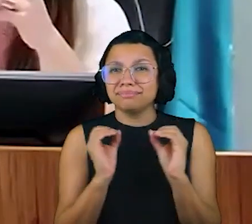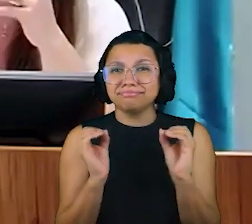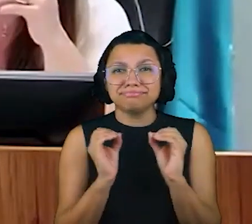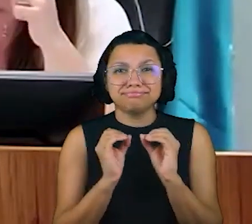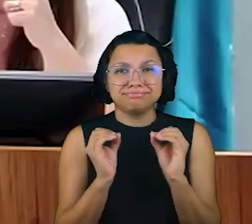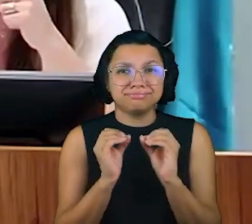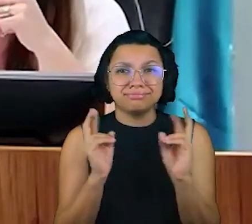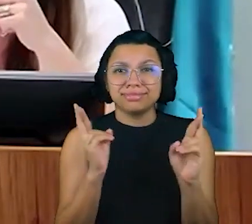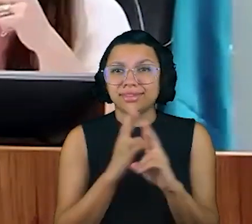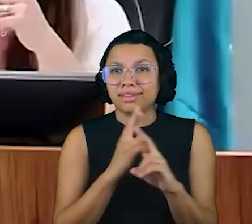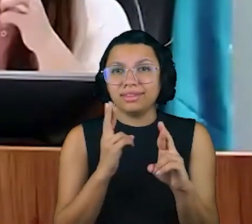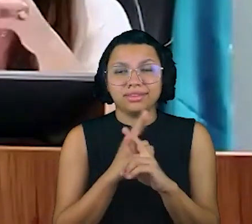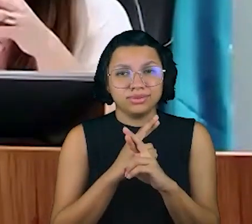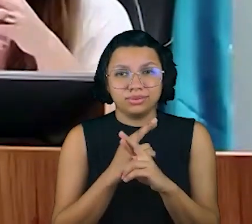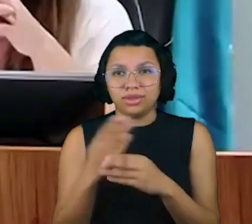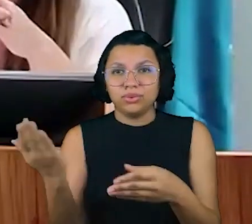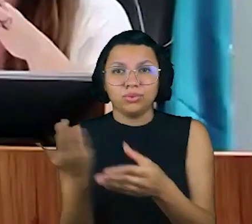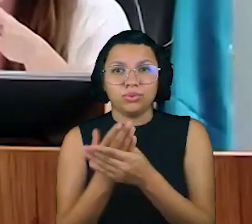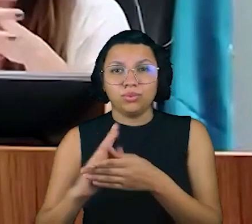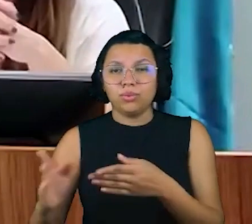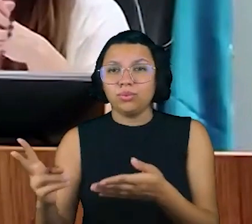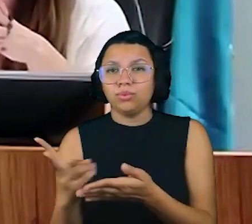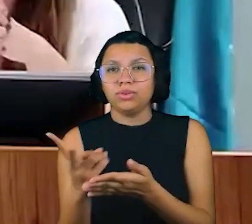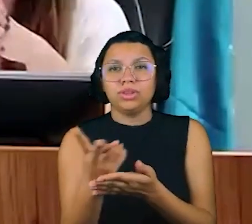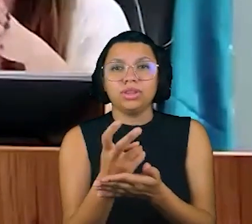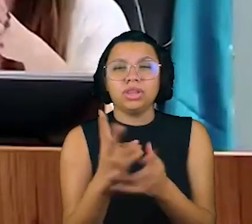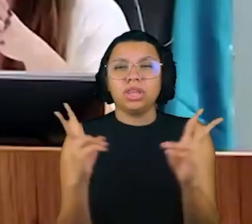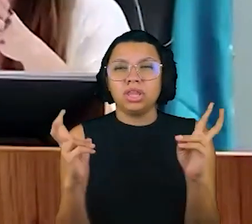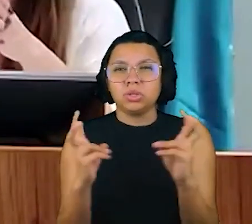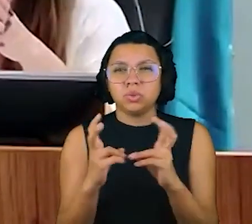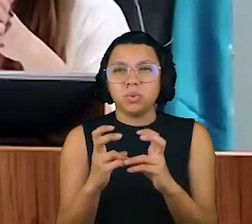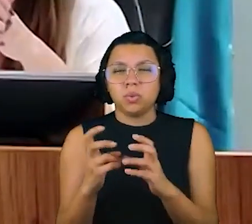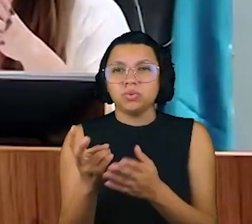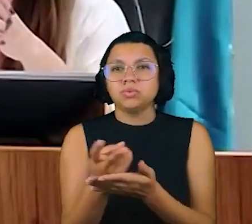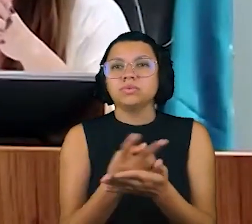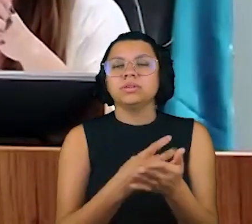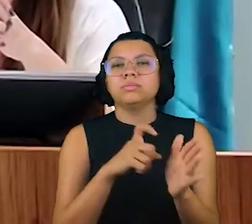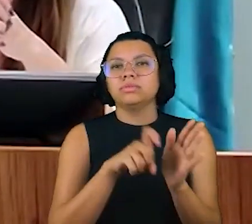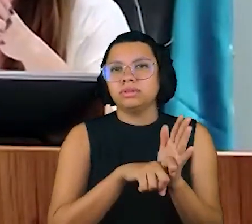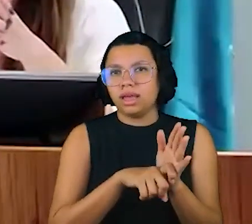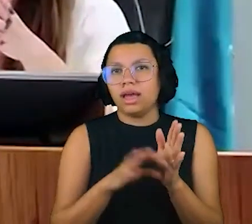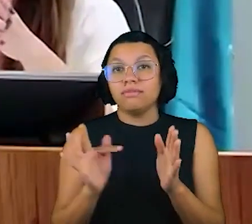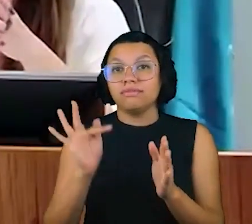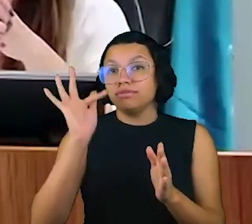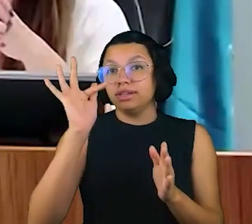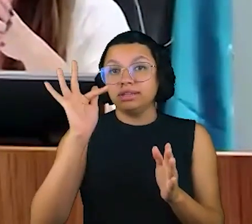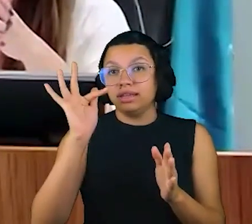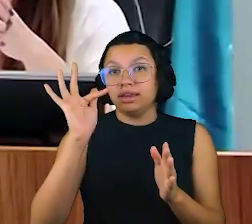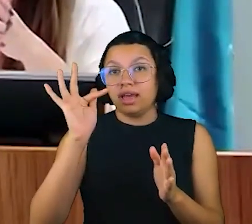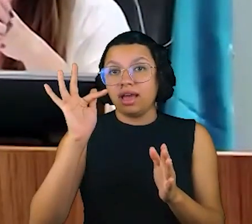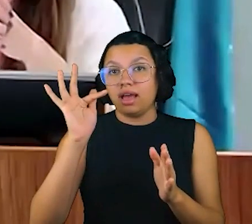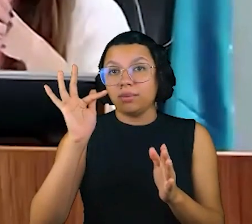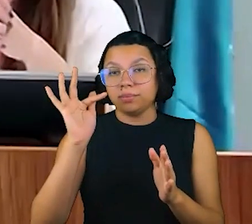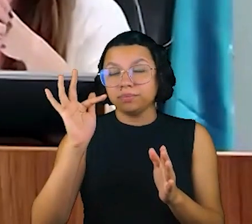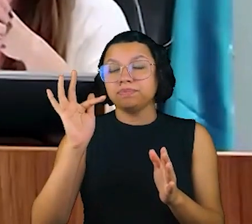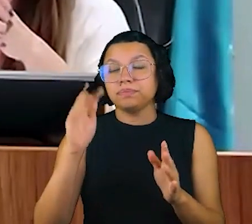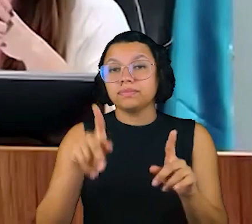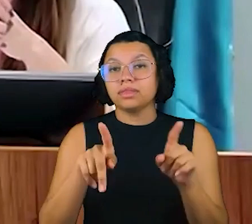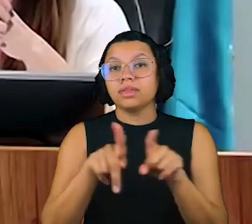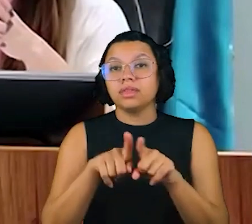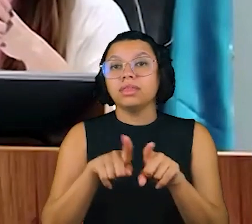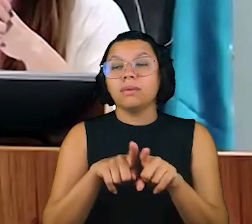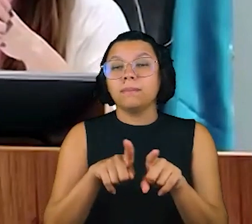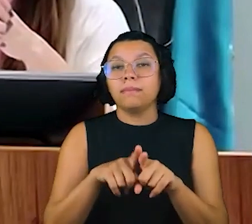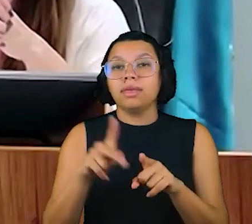diz absolutamente nada a respeito do contencioso tributário federal, não me diz nada a respeito do